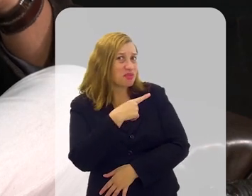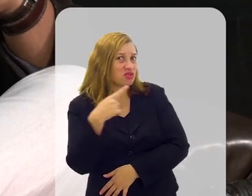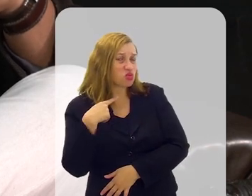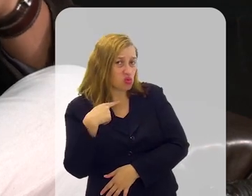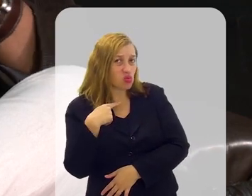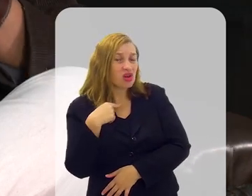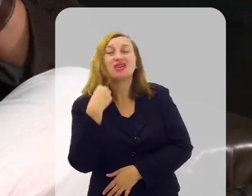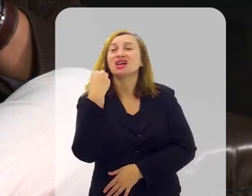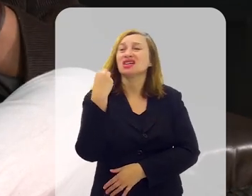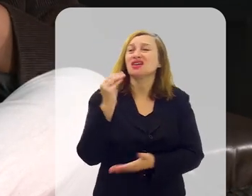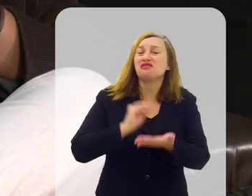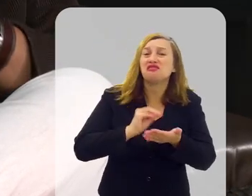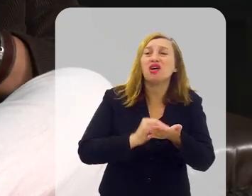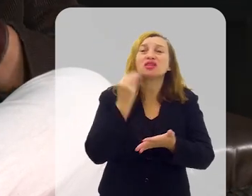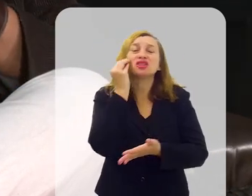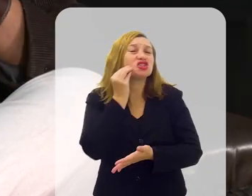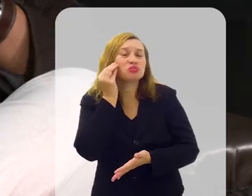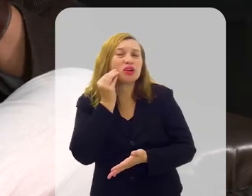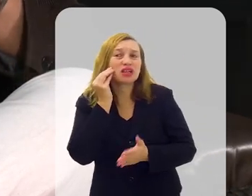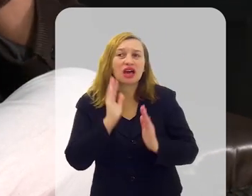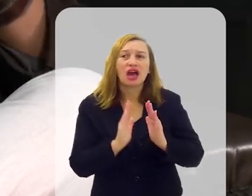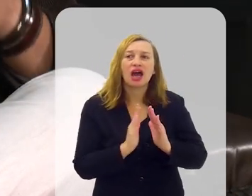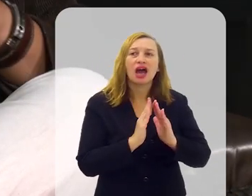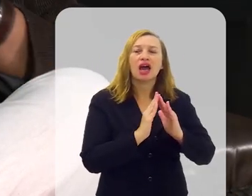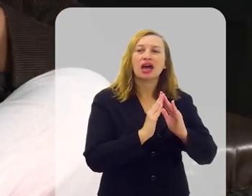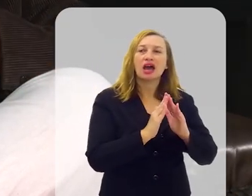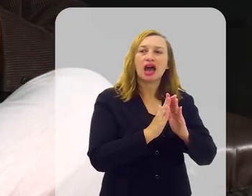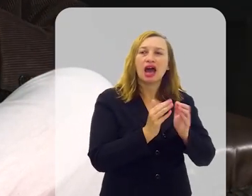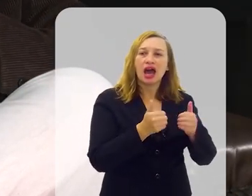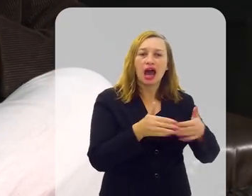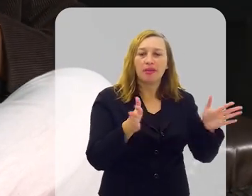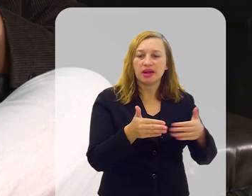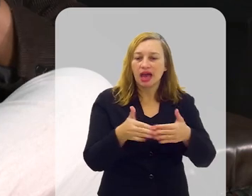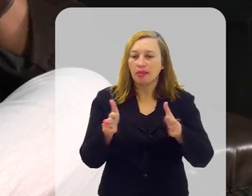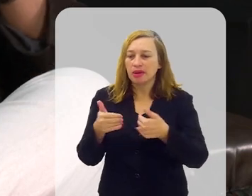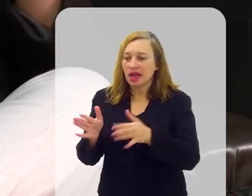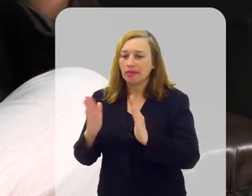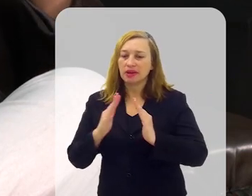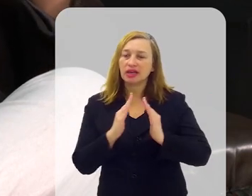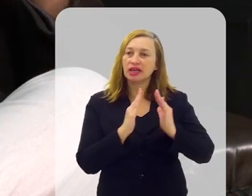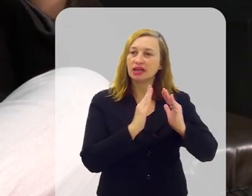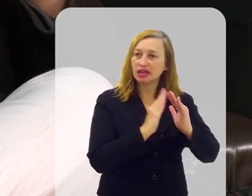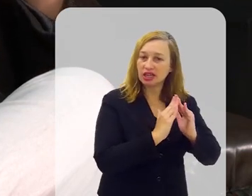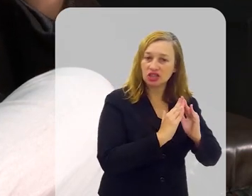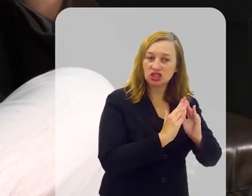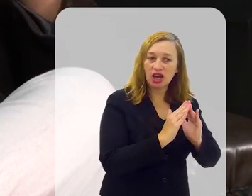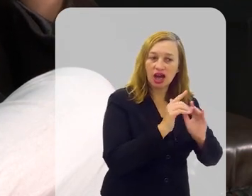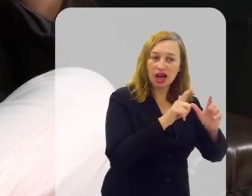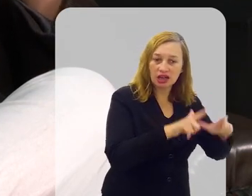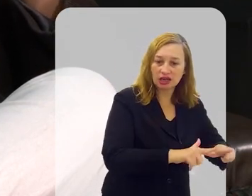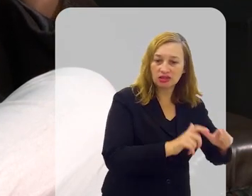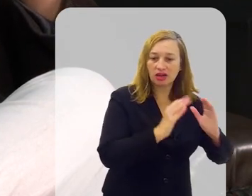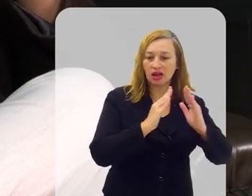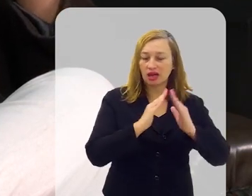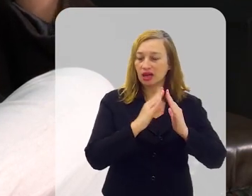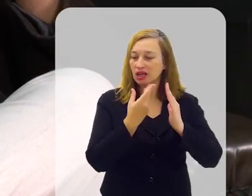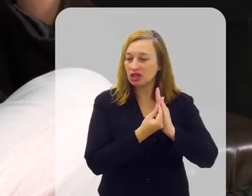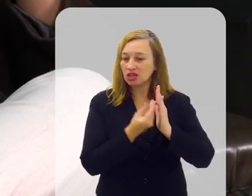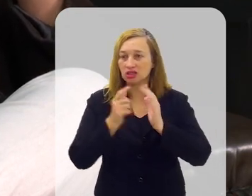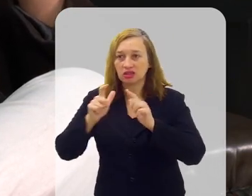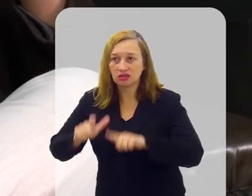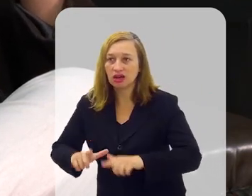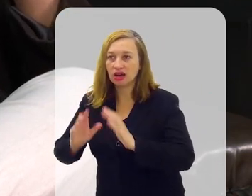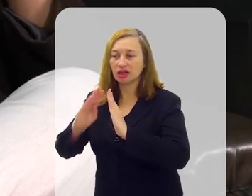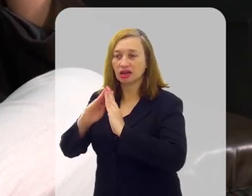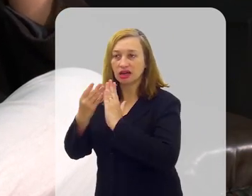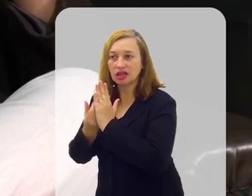bispo? Essa inexperiência, essa coisa de abre igreja aqui, abre igreja ali. Joel está falando aqui, ó. Ah, o Instagram, obrigado.